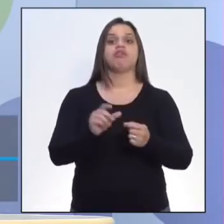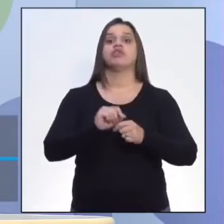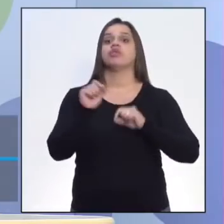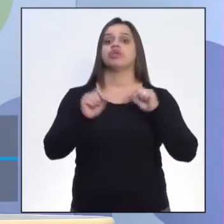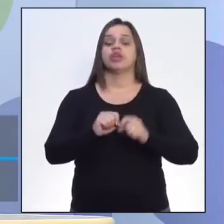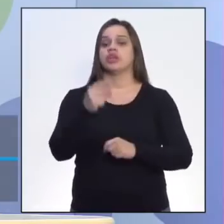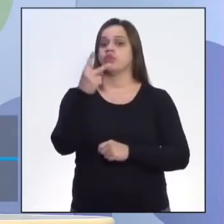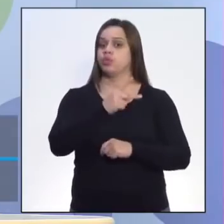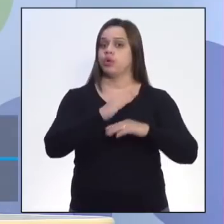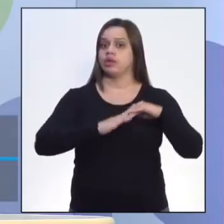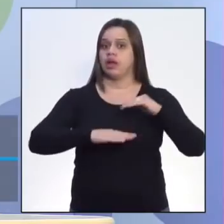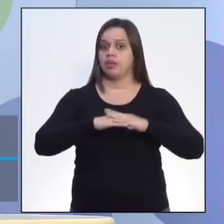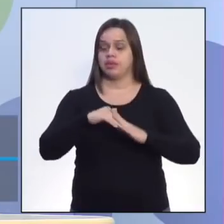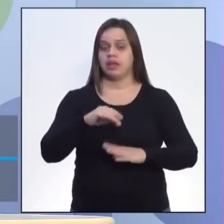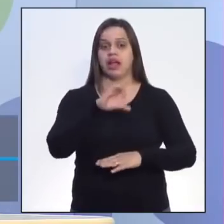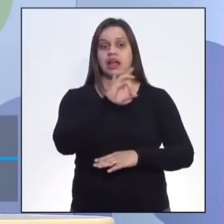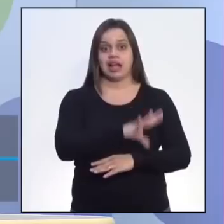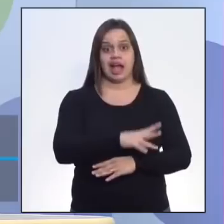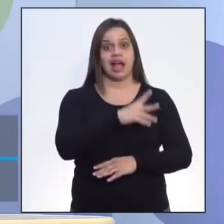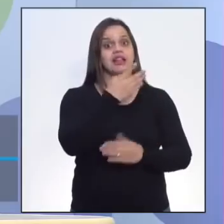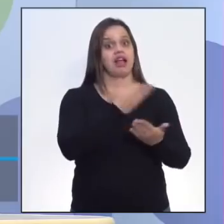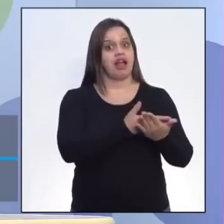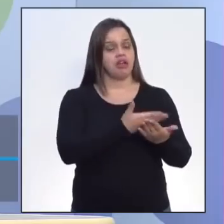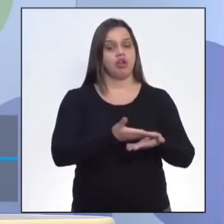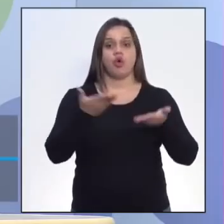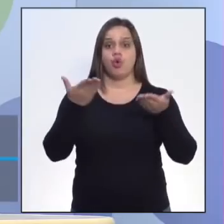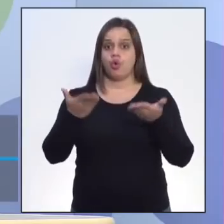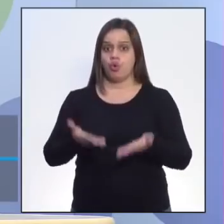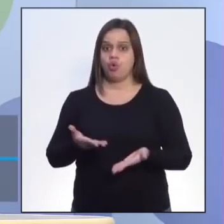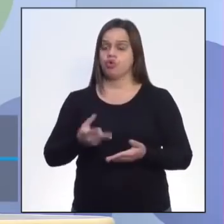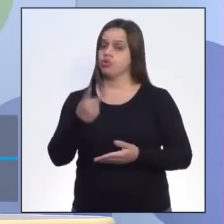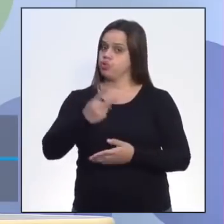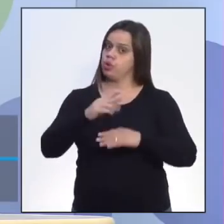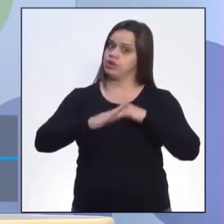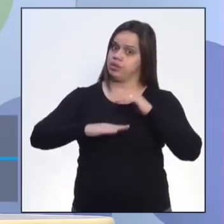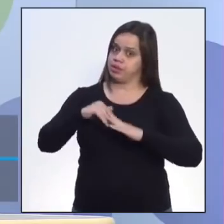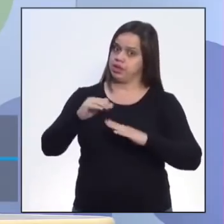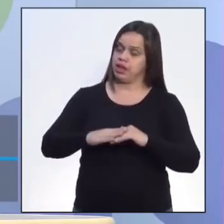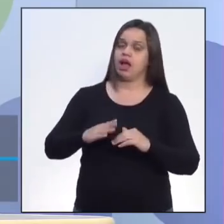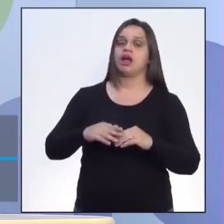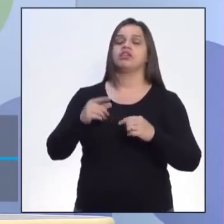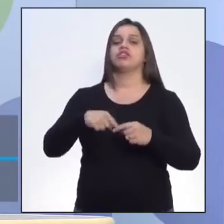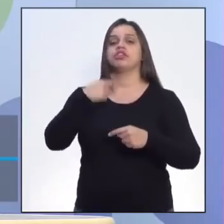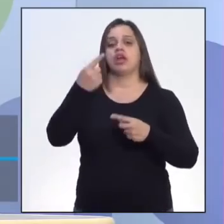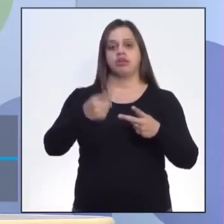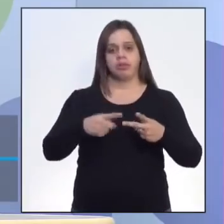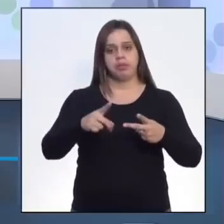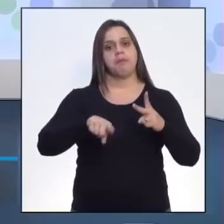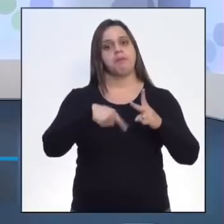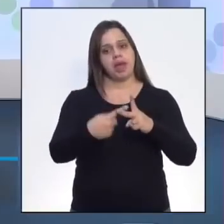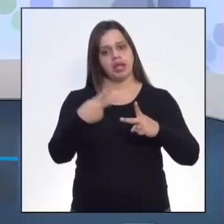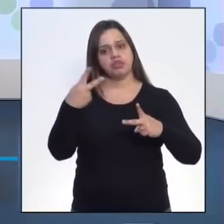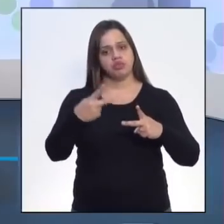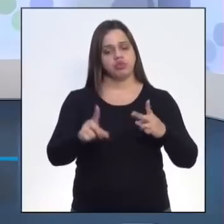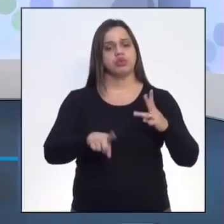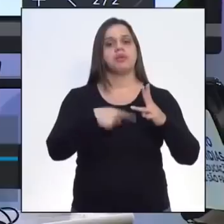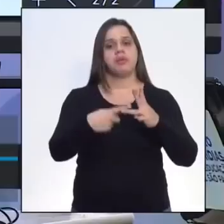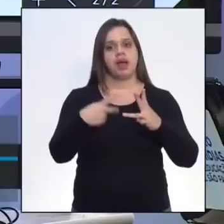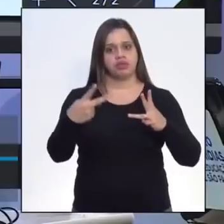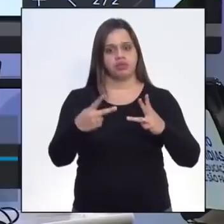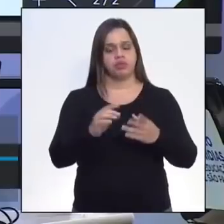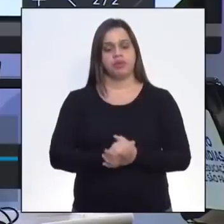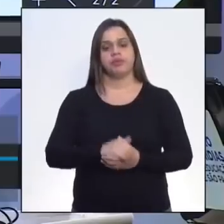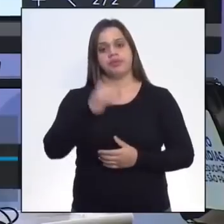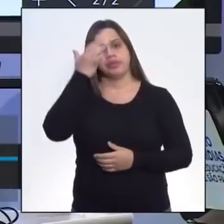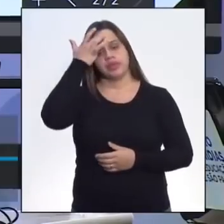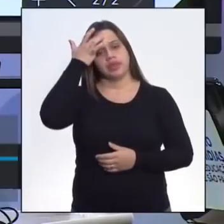2 habilidades por aula, né? Então, hoje nós vamos trabalhar 2 habilidades e assim sucessivamente, né, Ale? É isso mesmo, gente.